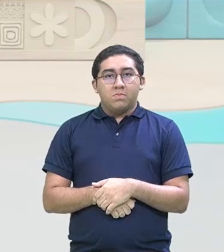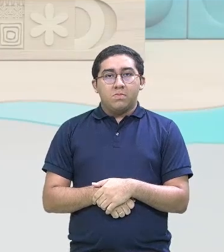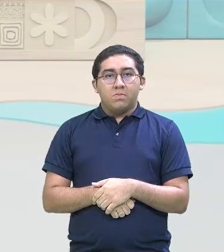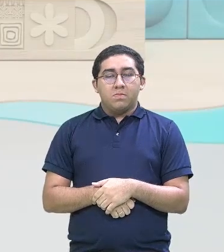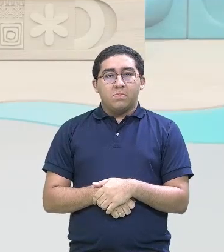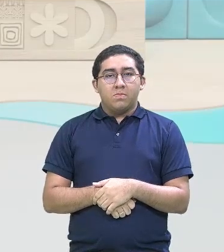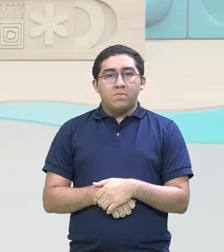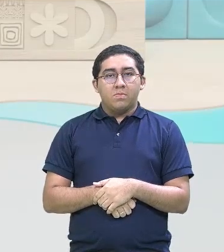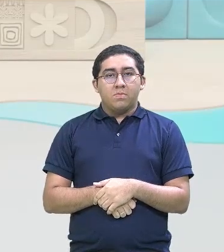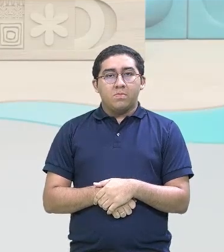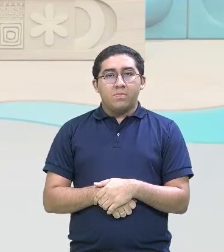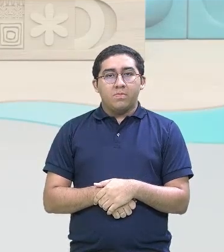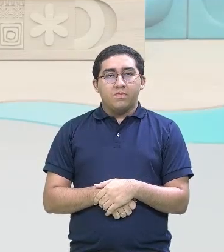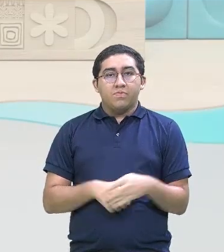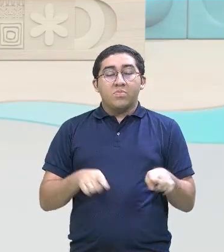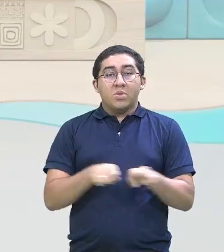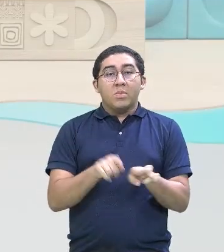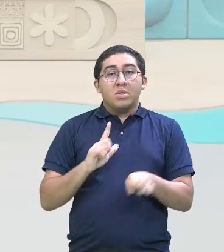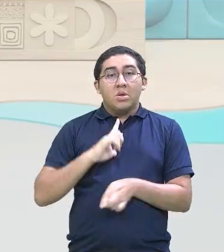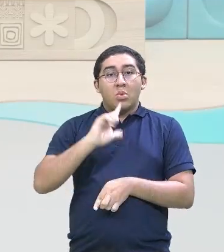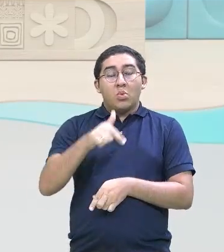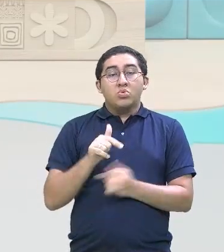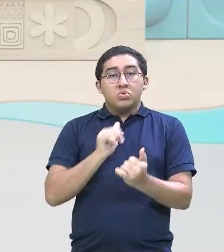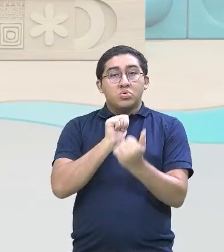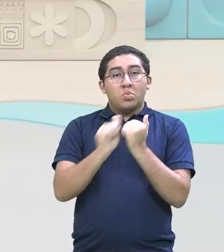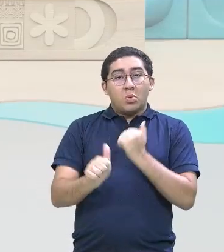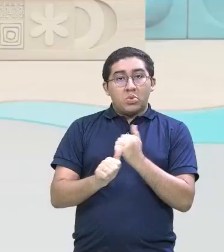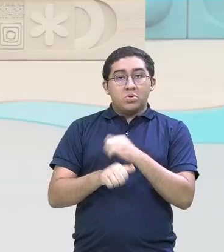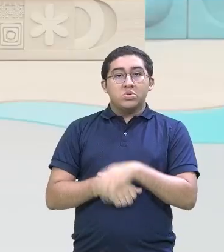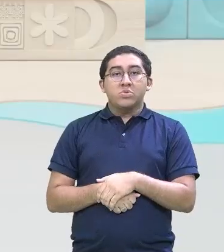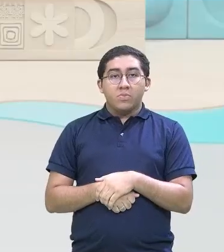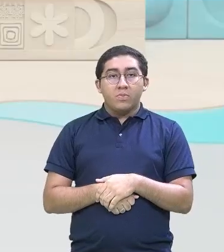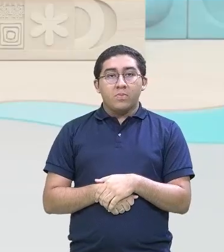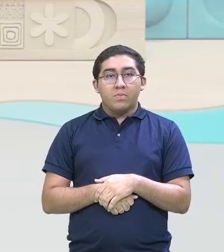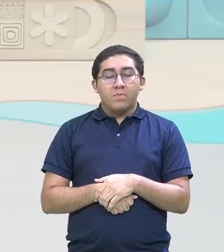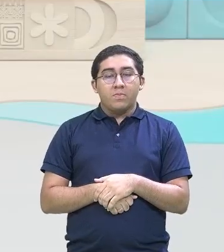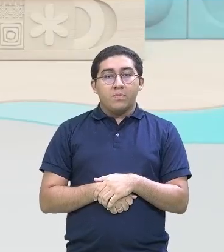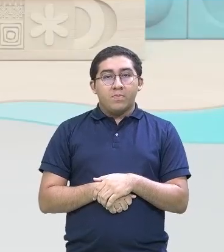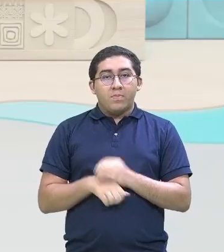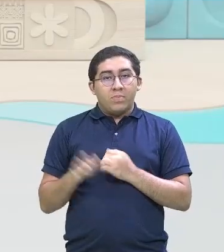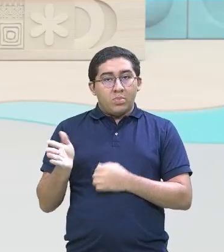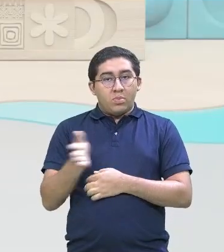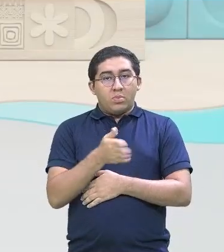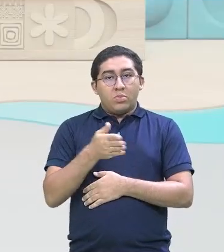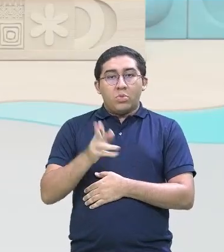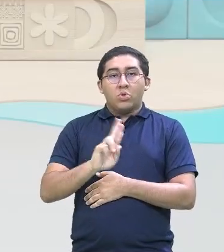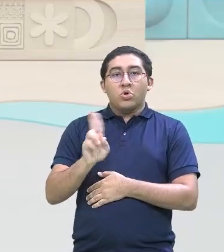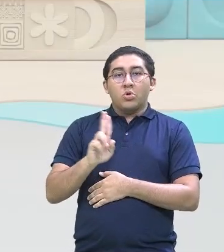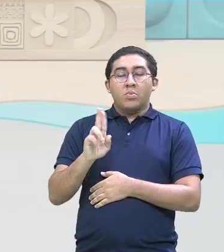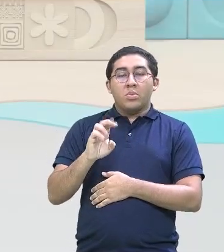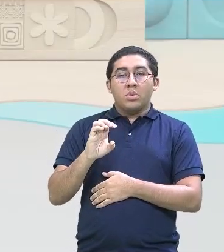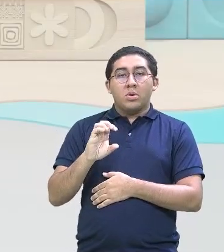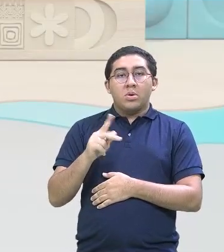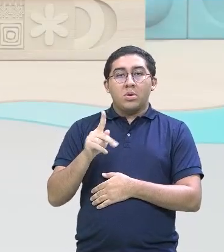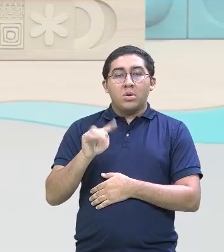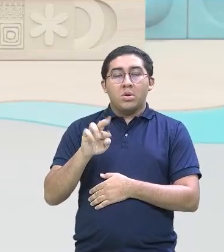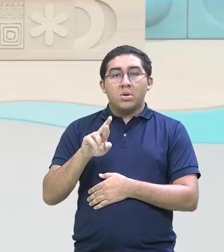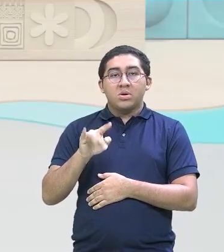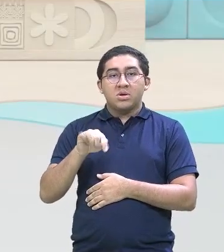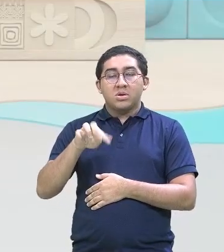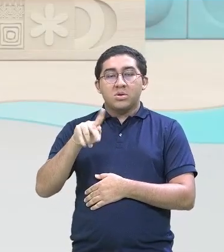também outro esporte de invasão, que é o cricket, né? Tem uma certa semelhança, né, com o